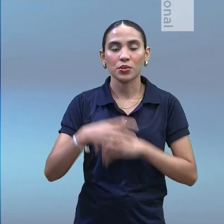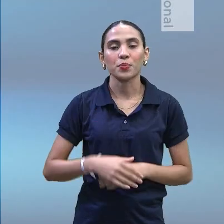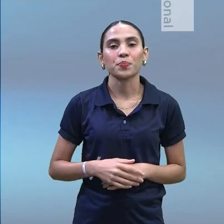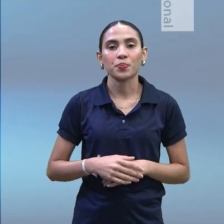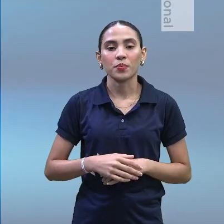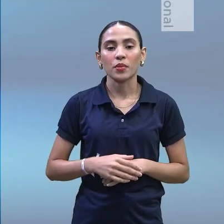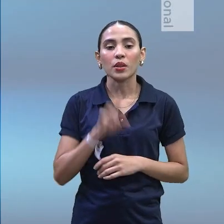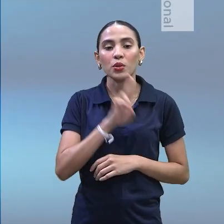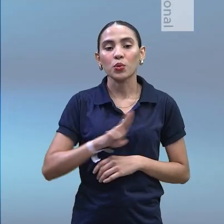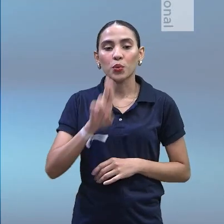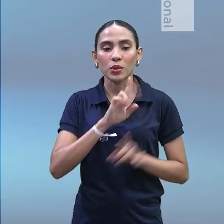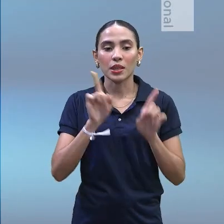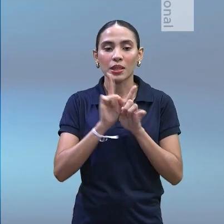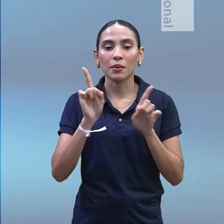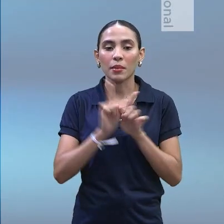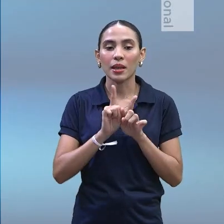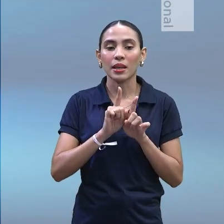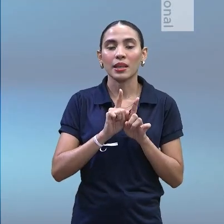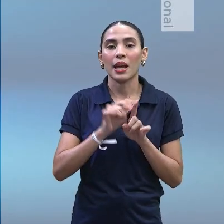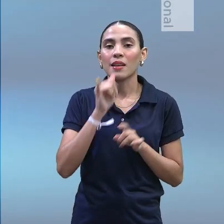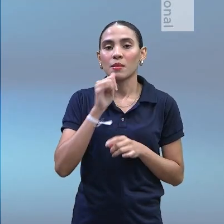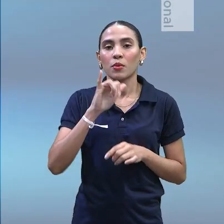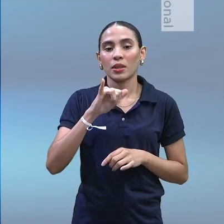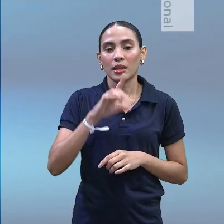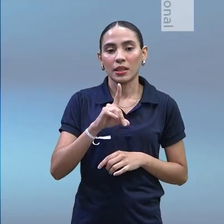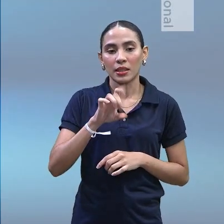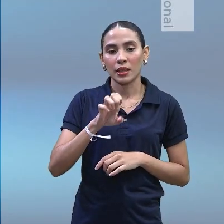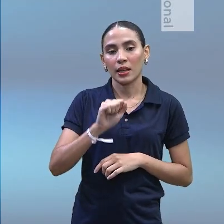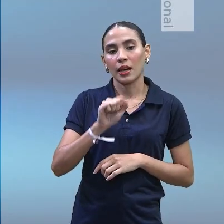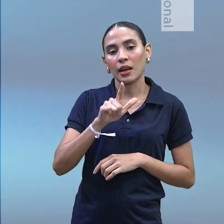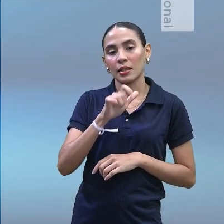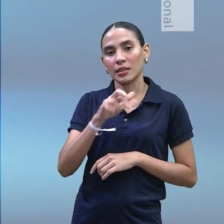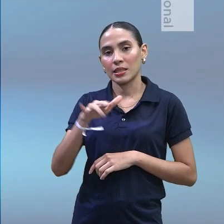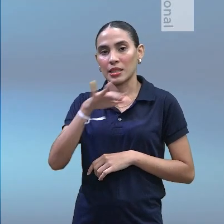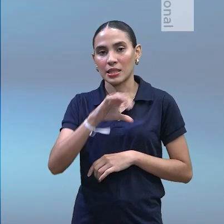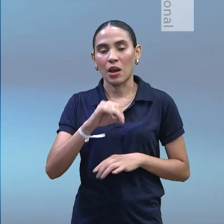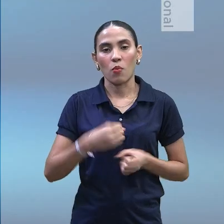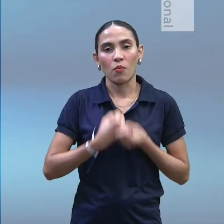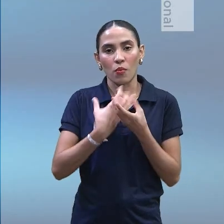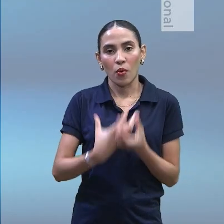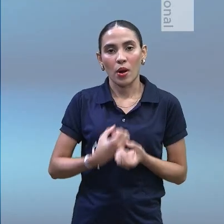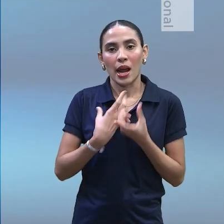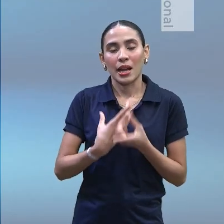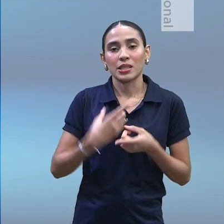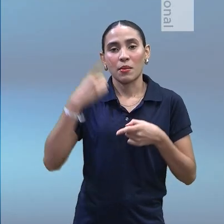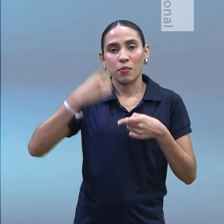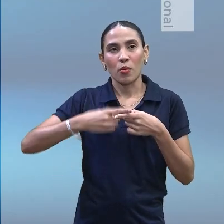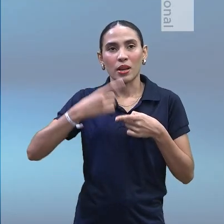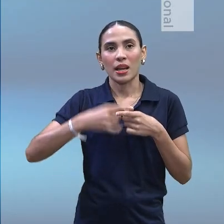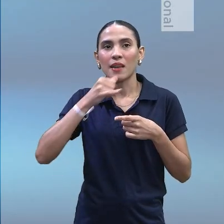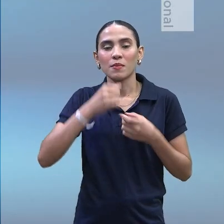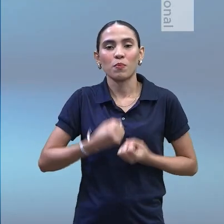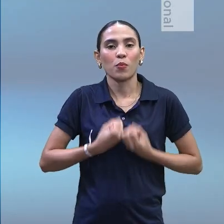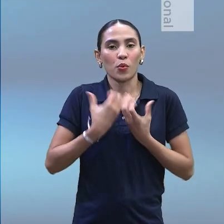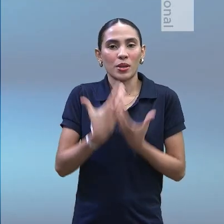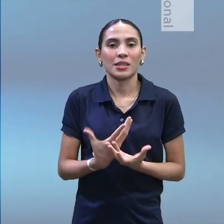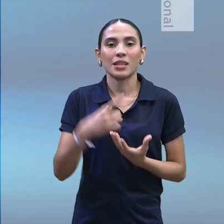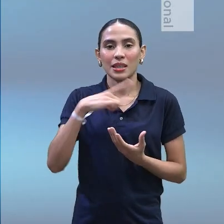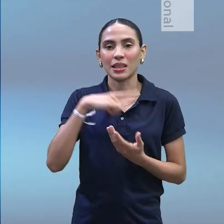aí ele utiliza essa idealização poética porque, no caso, como a poesia ela tem